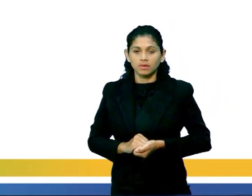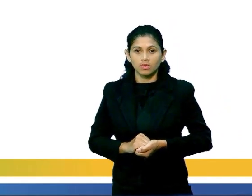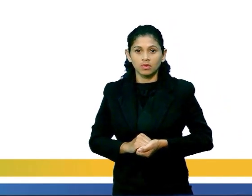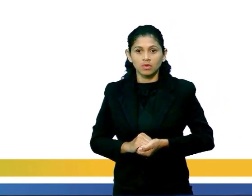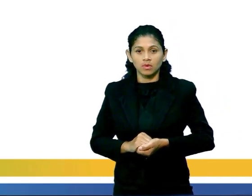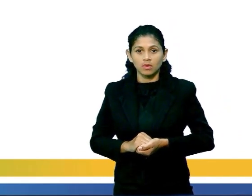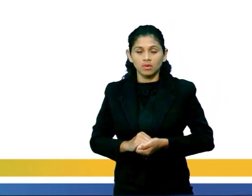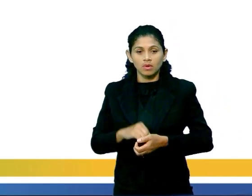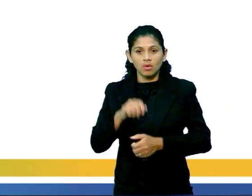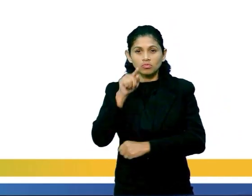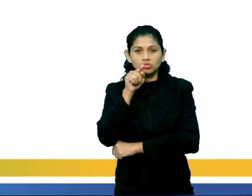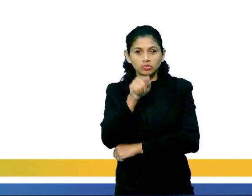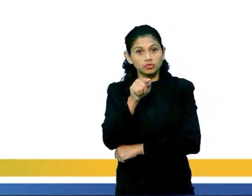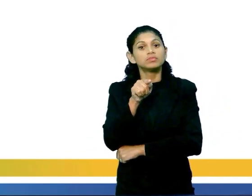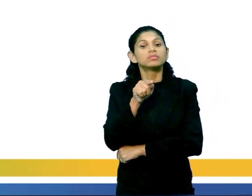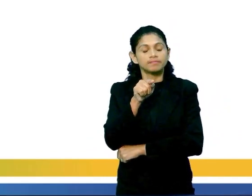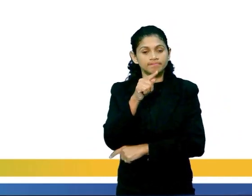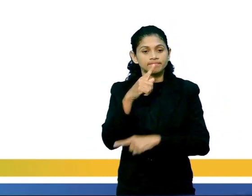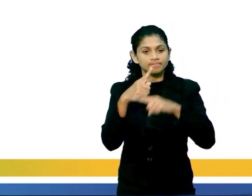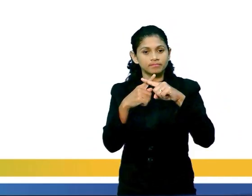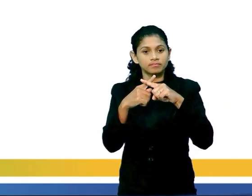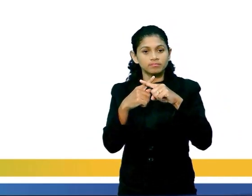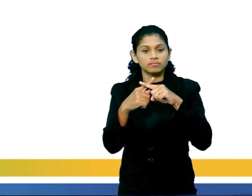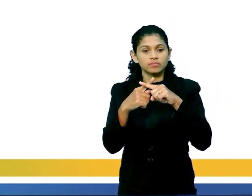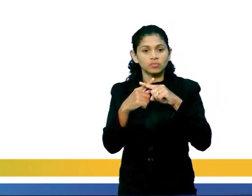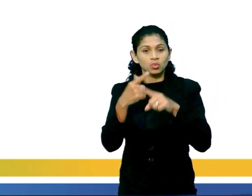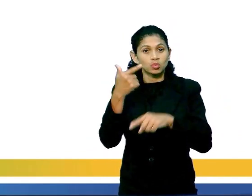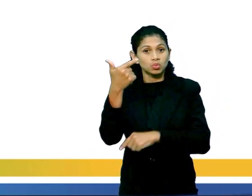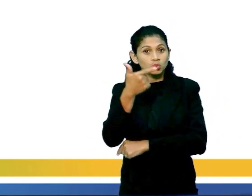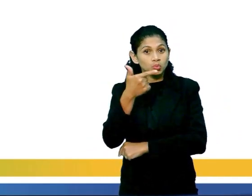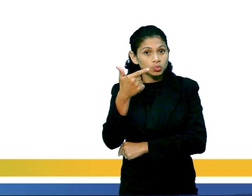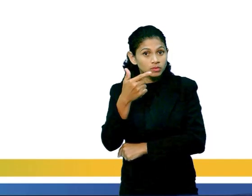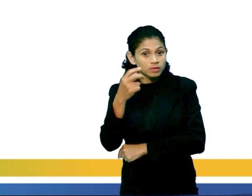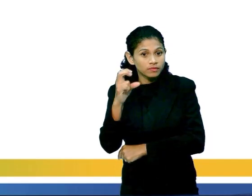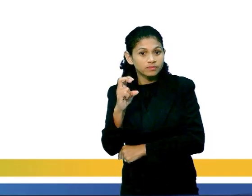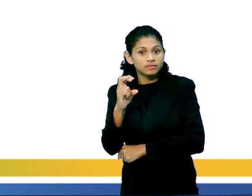Multiplicando por 225 e reordenando os termos, encontraremos